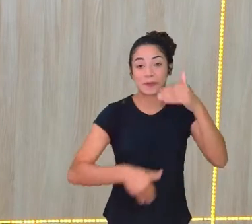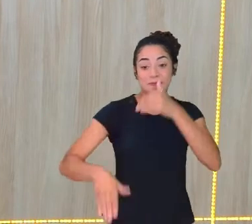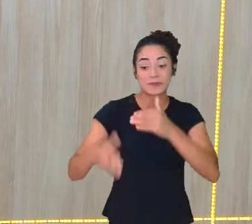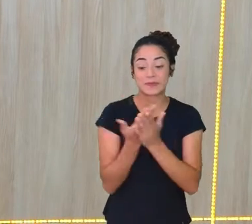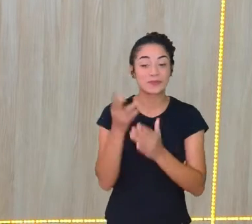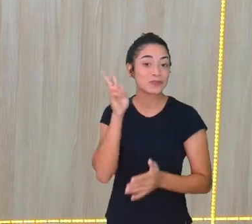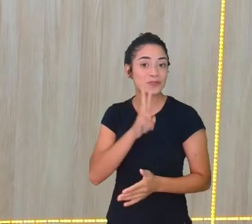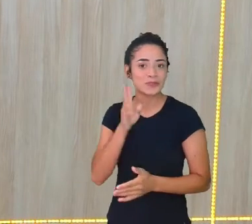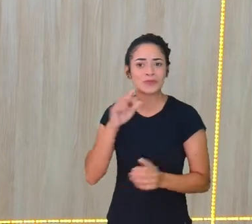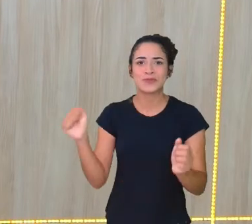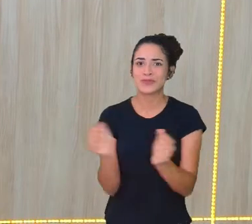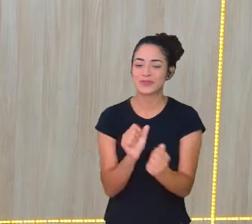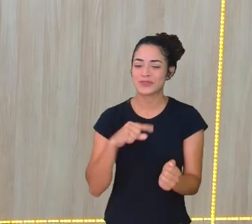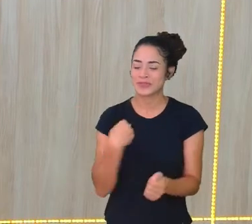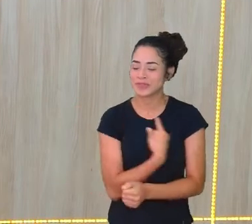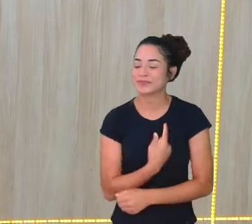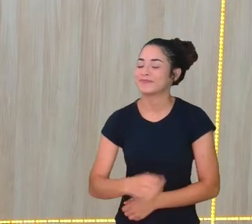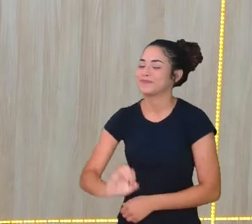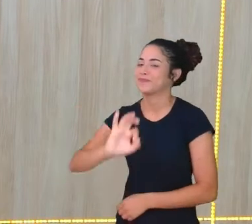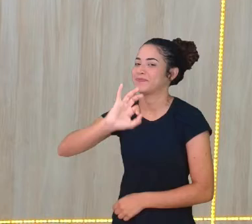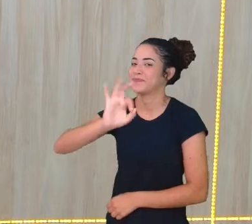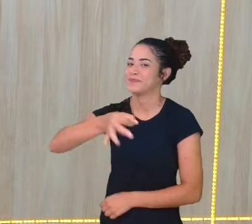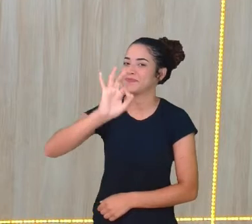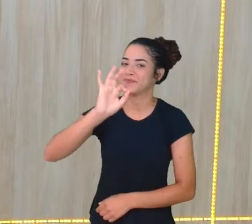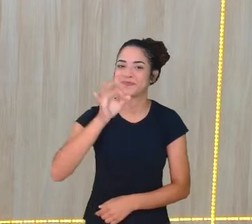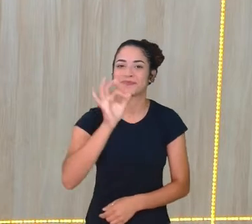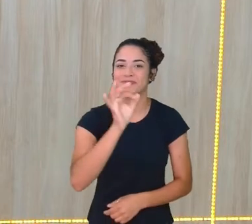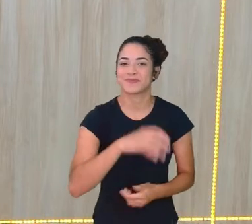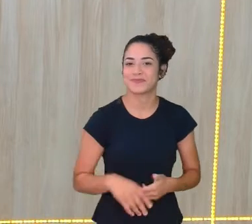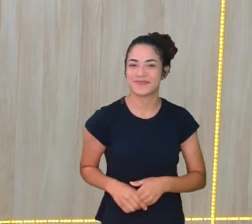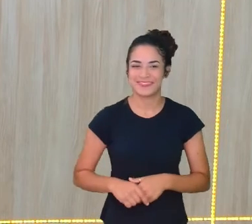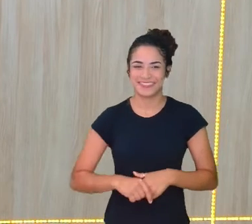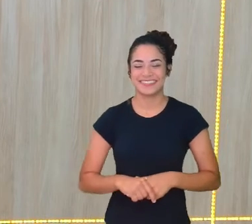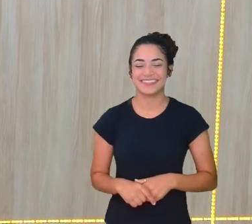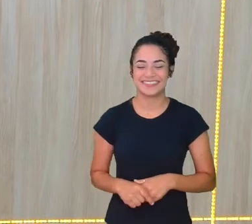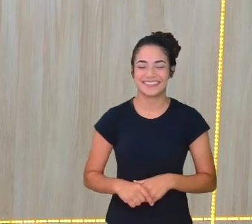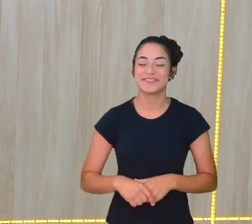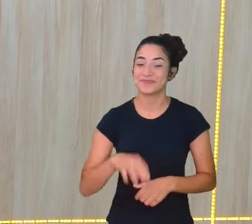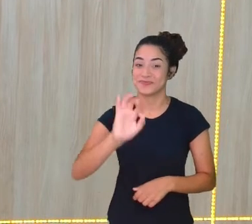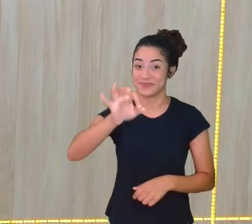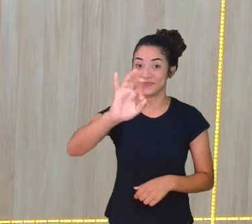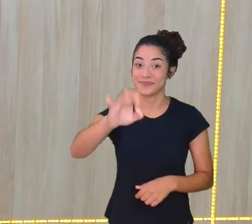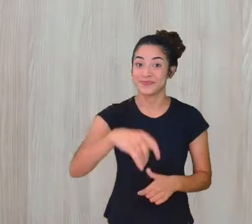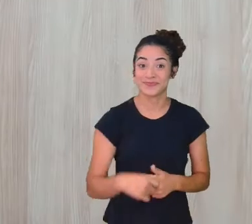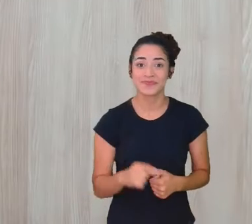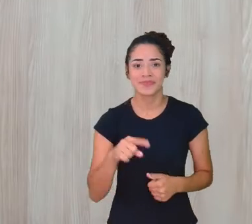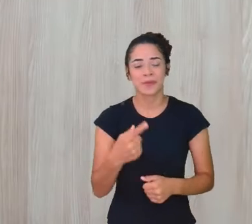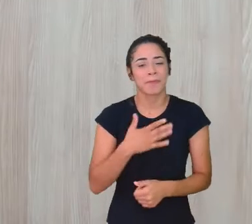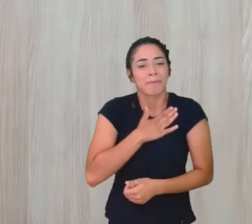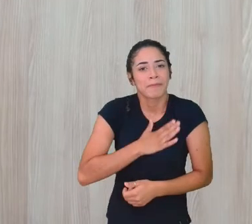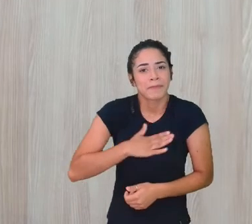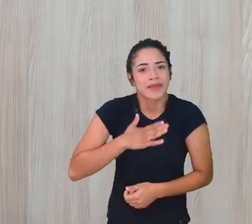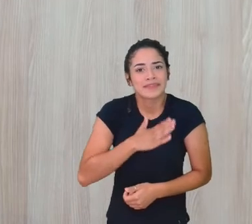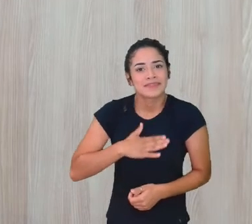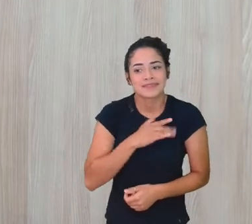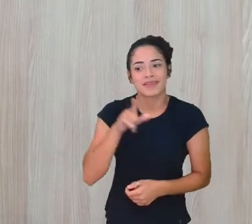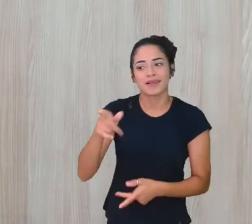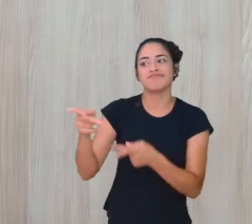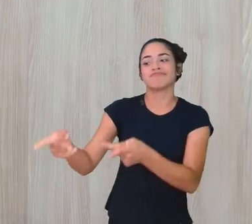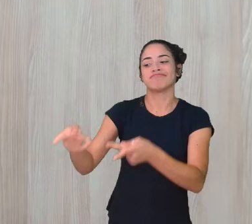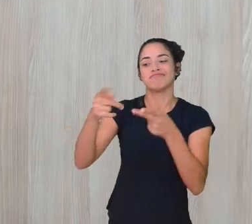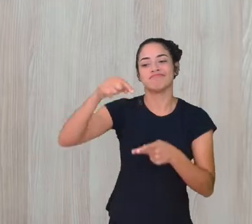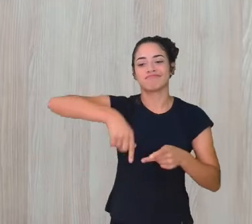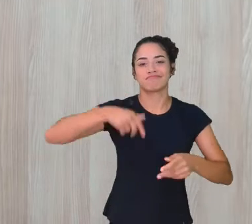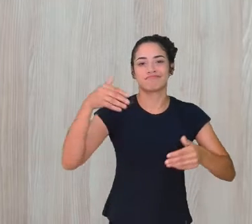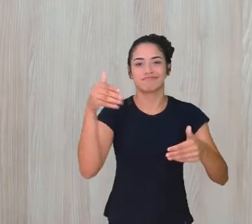no estúdio com a gente. Exatamente. Está requisitada a sua presença. Exatamente. Vai ser um prazer ter Sabino aqui participando